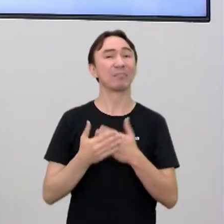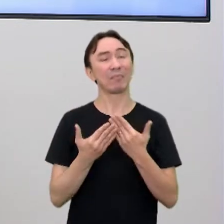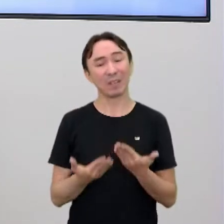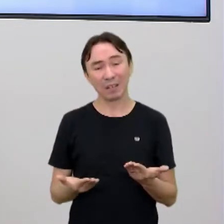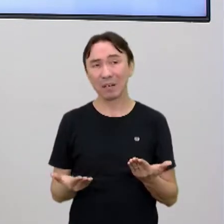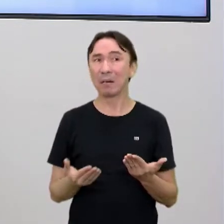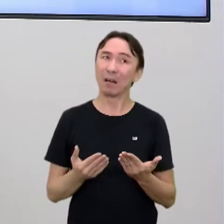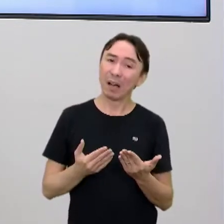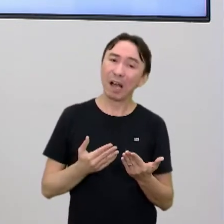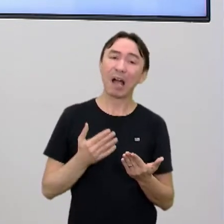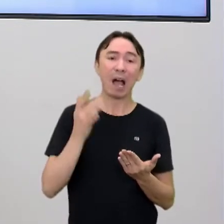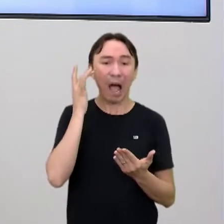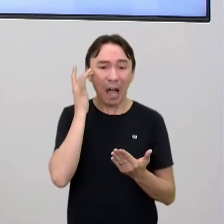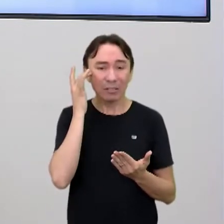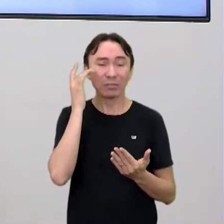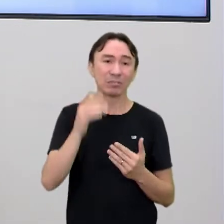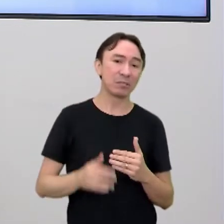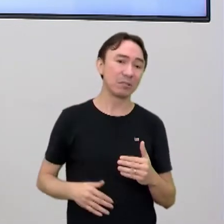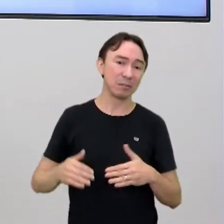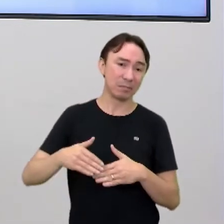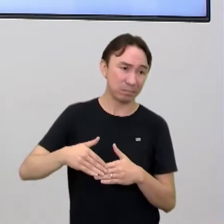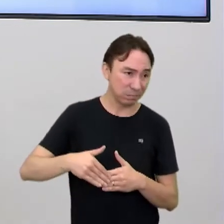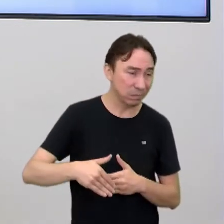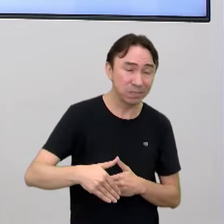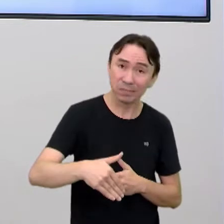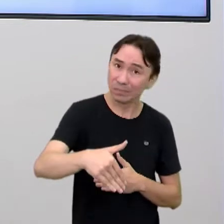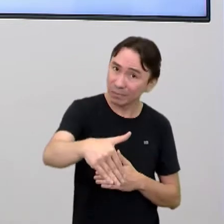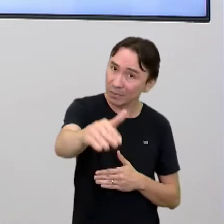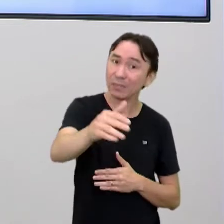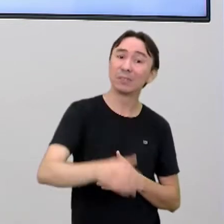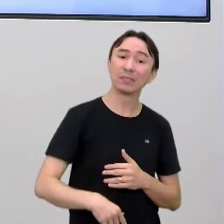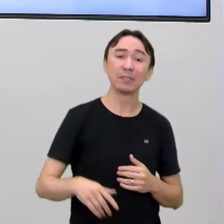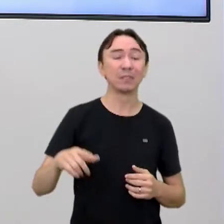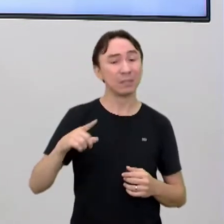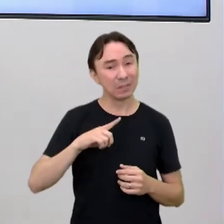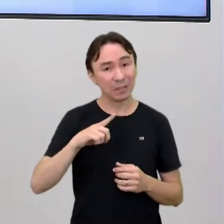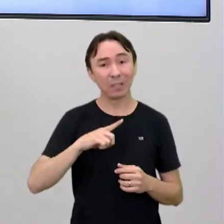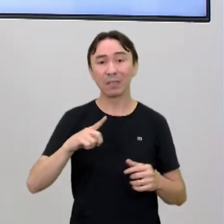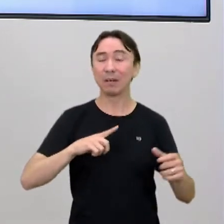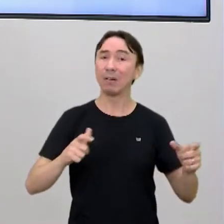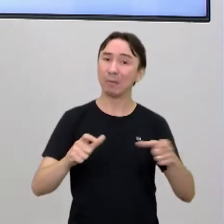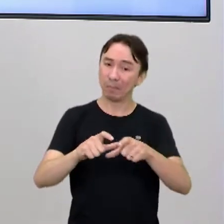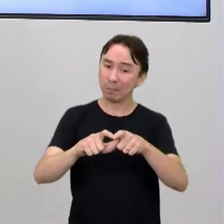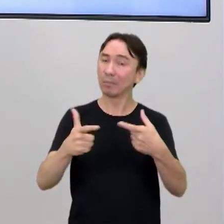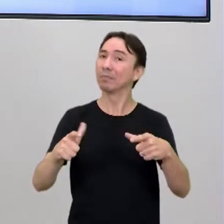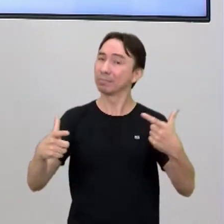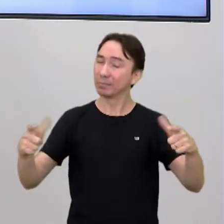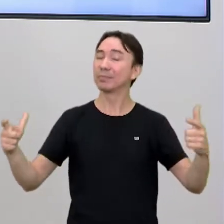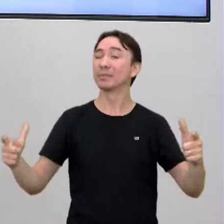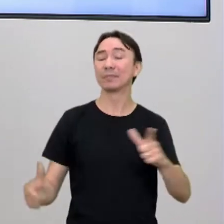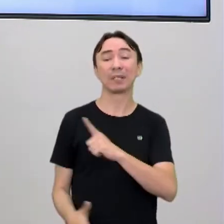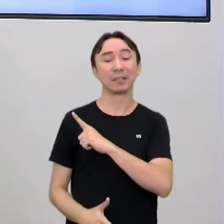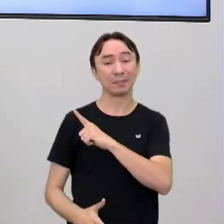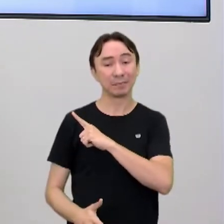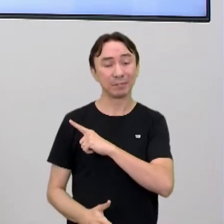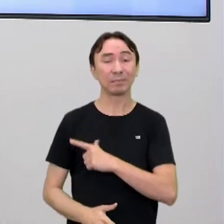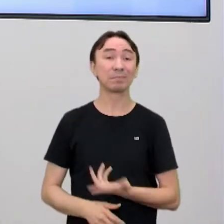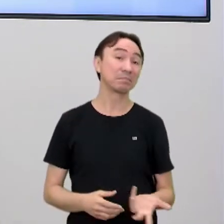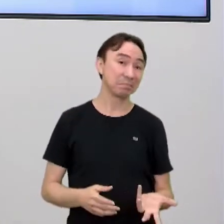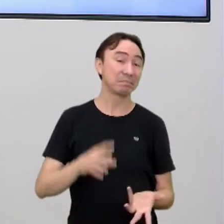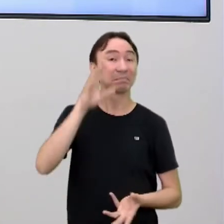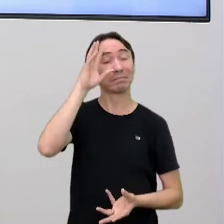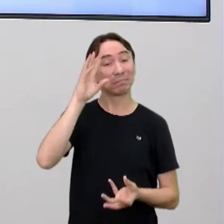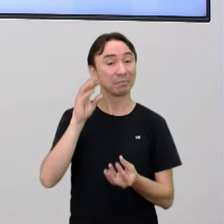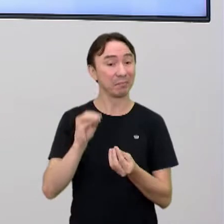com o passar do tempo, né? Enfim, é nesse cenário que a gente começou a